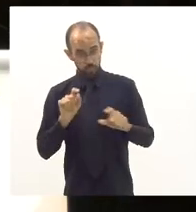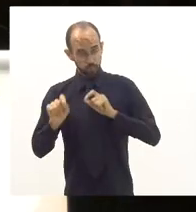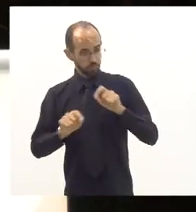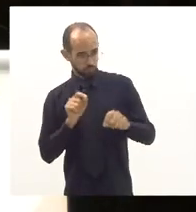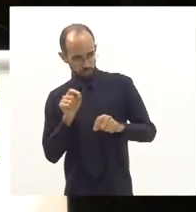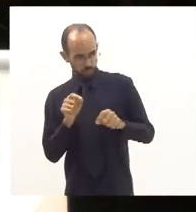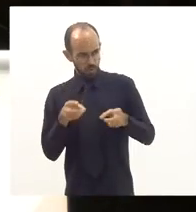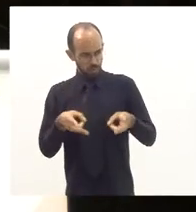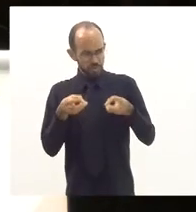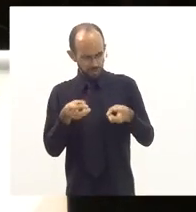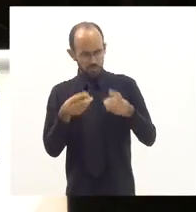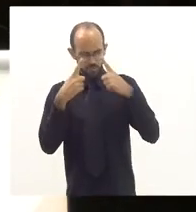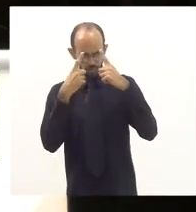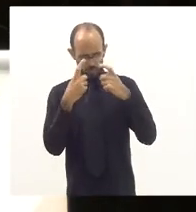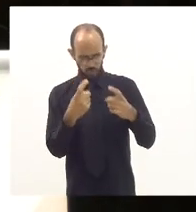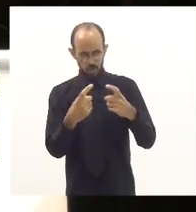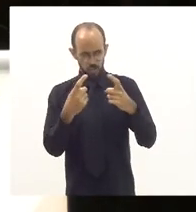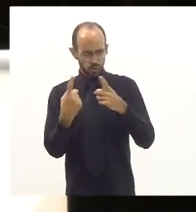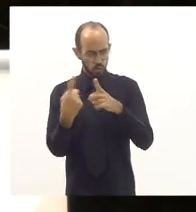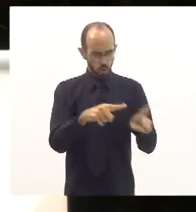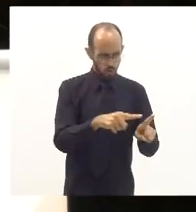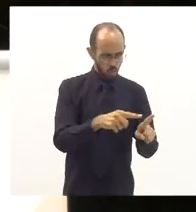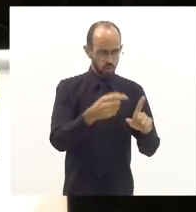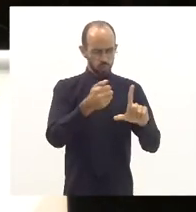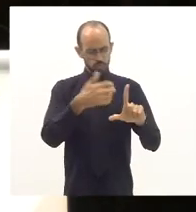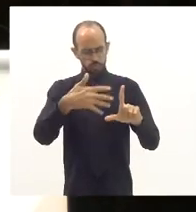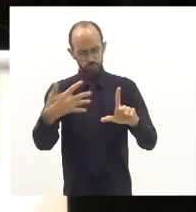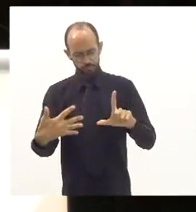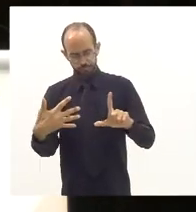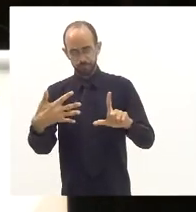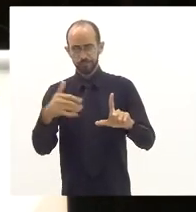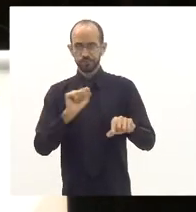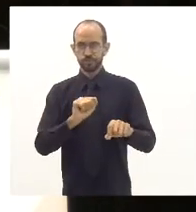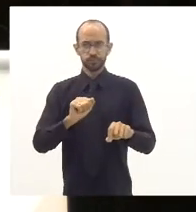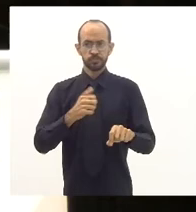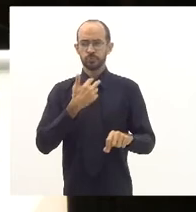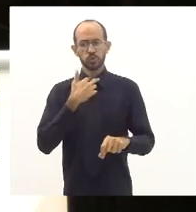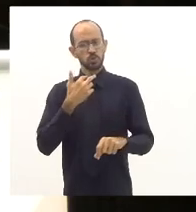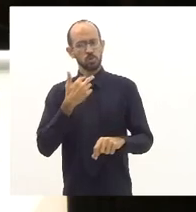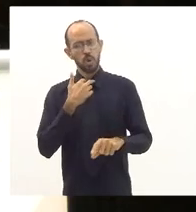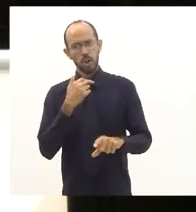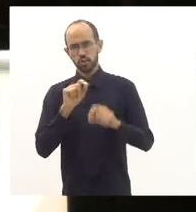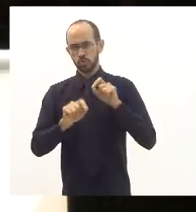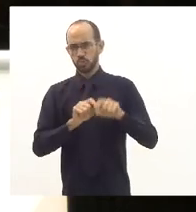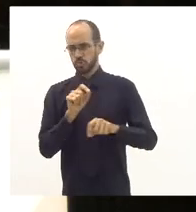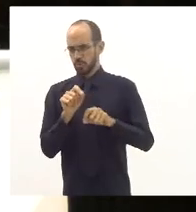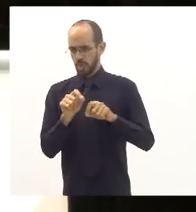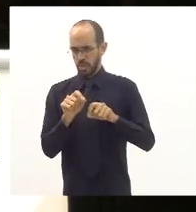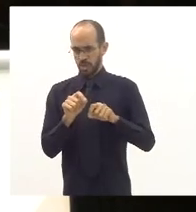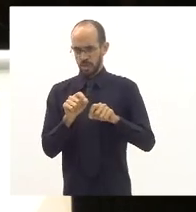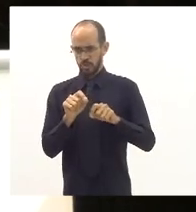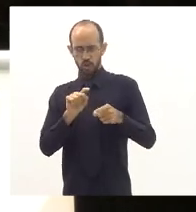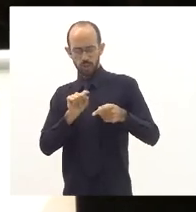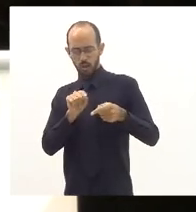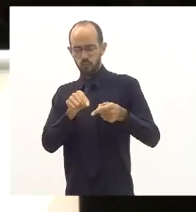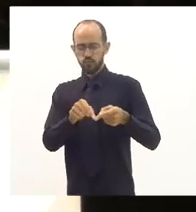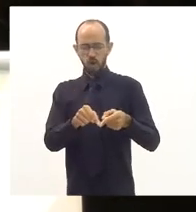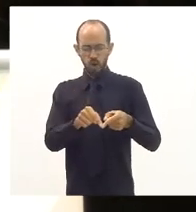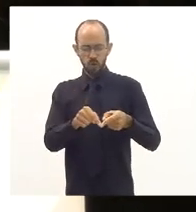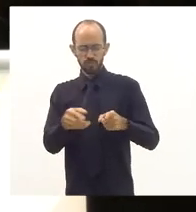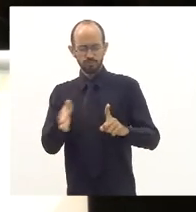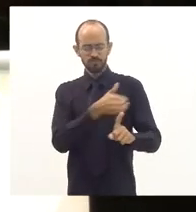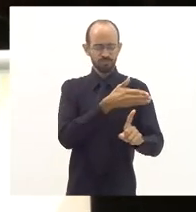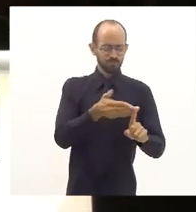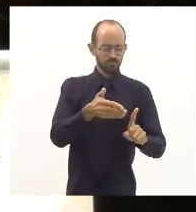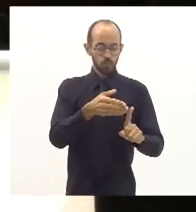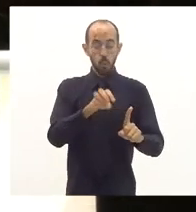de violência contra as pessoas LGBT, a gente não pode focar tão somente na violência física e